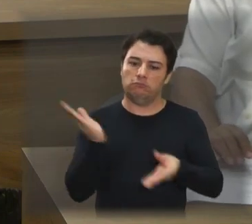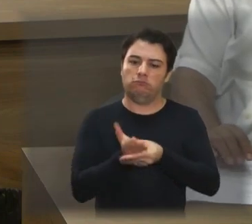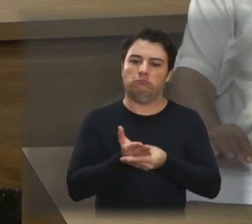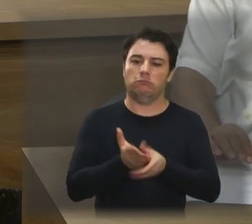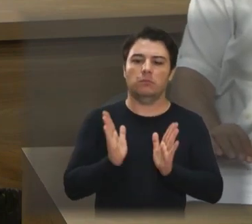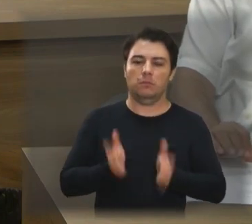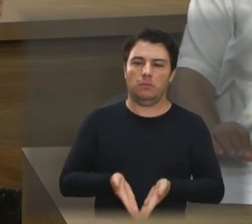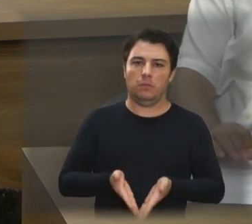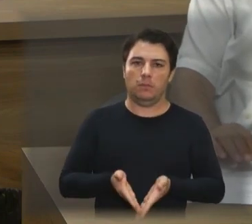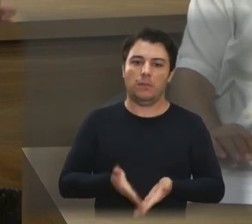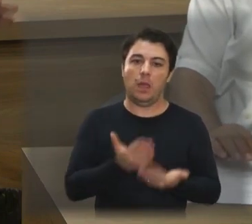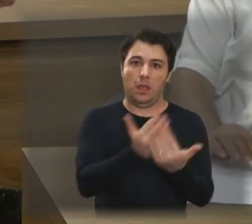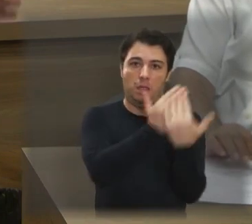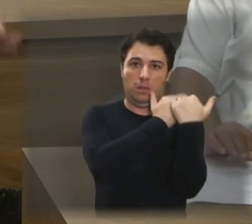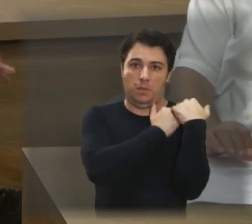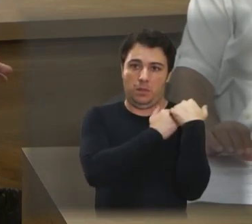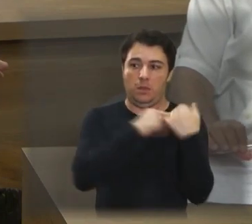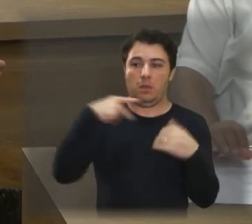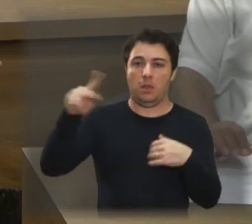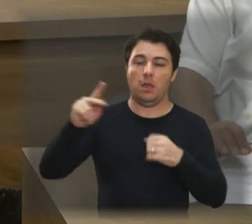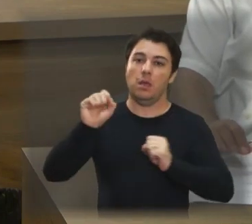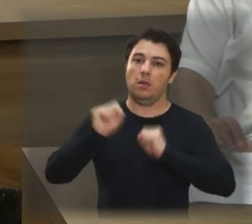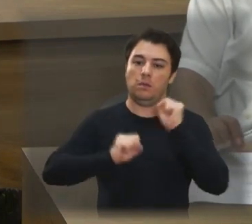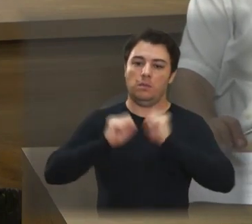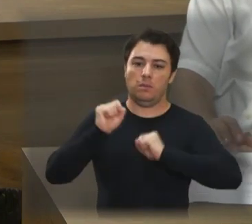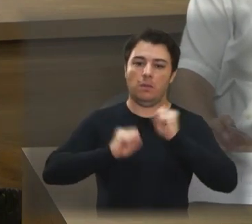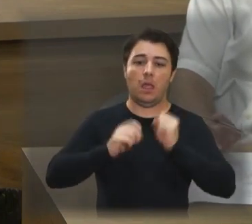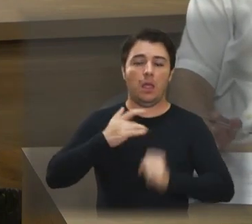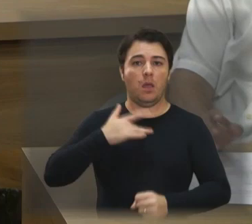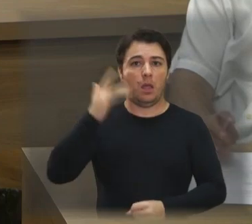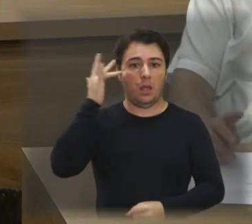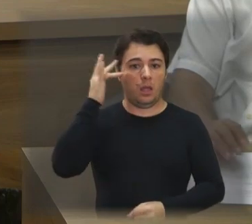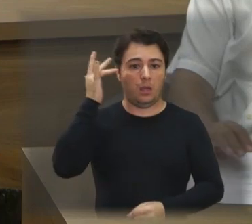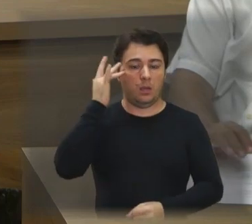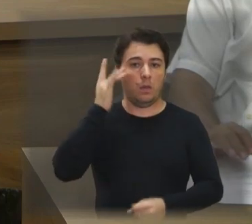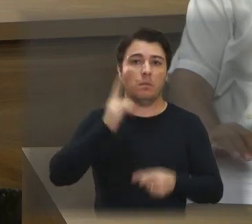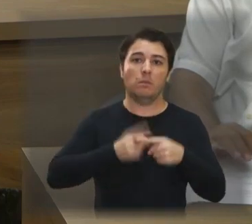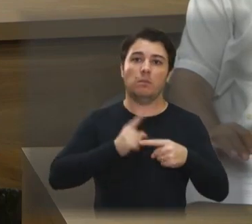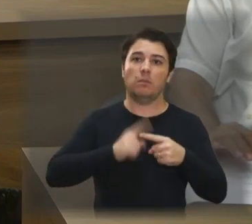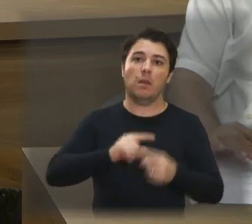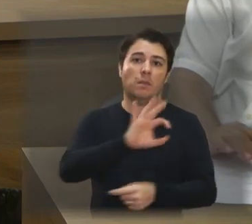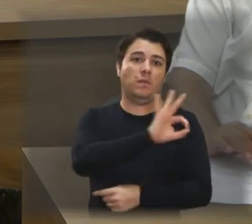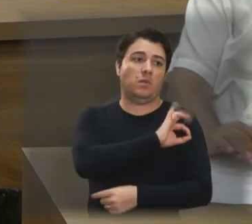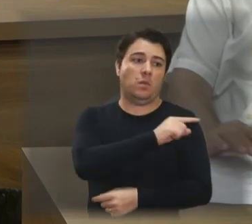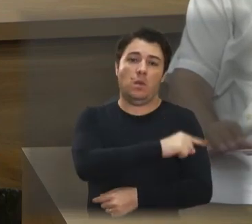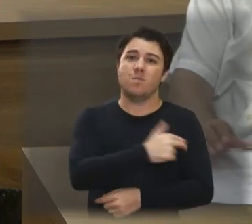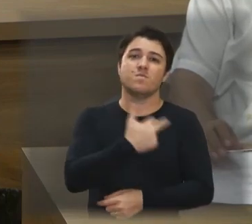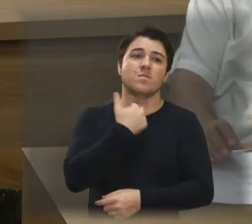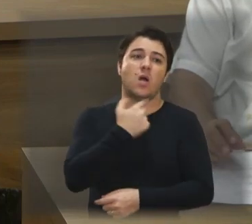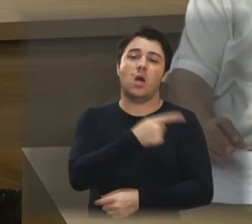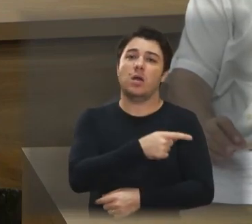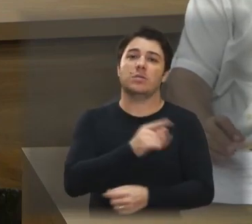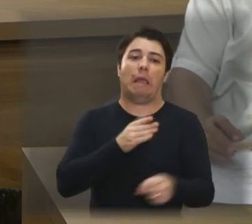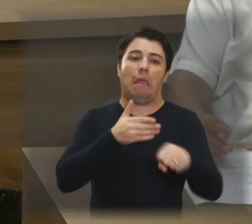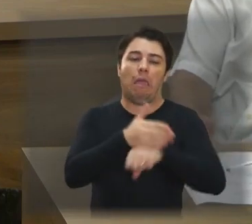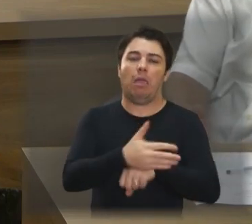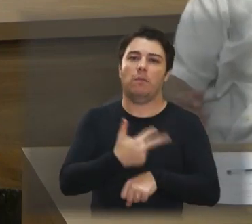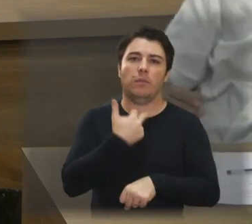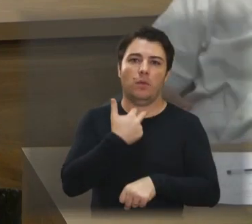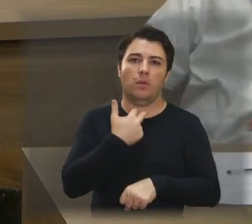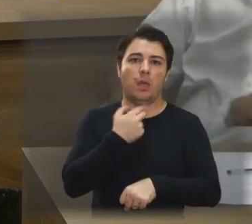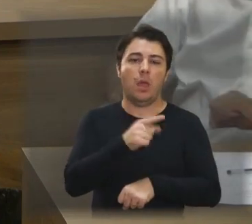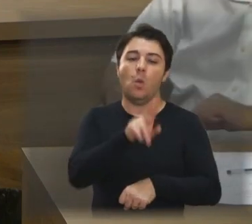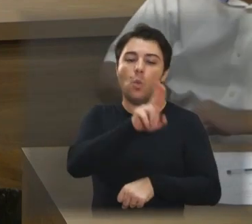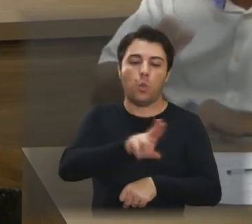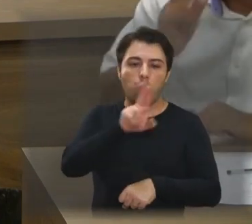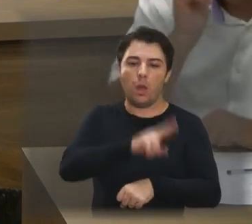é responsabilidade da empresa eu acho que porque a Prefeitura não pode fazer nada nesse espaço para não